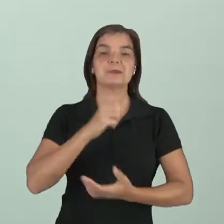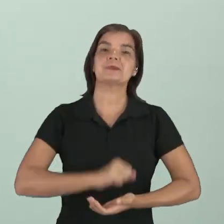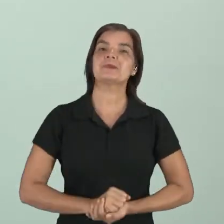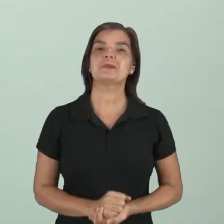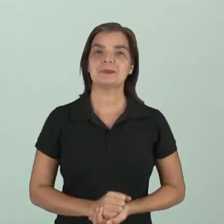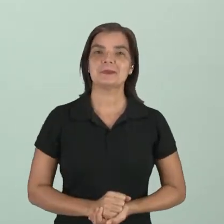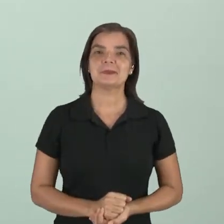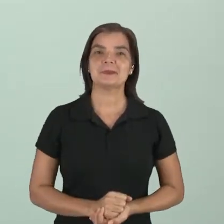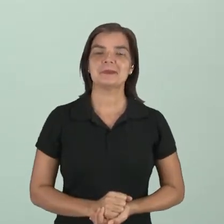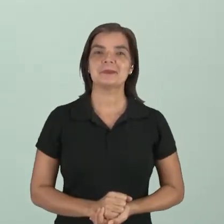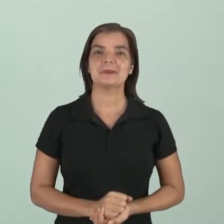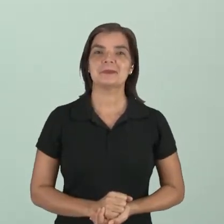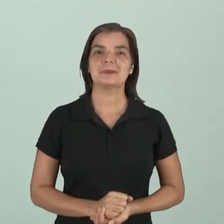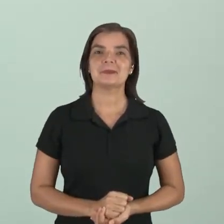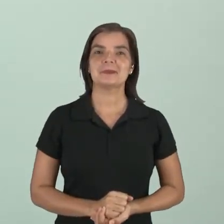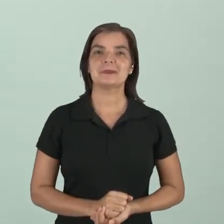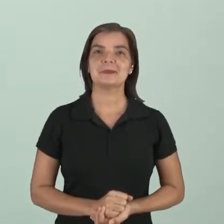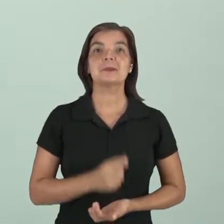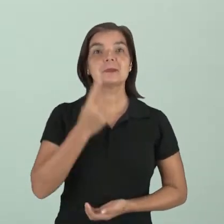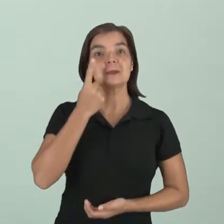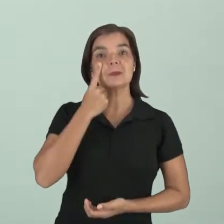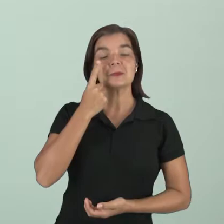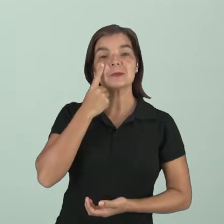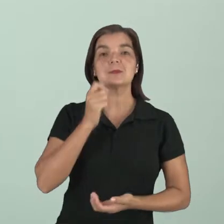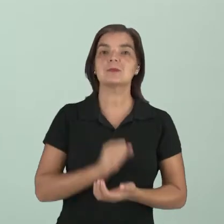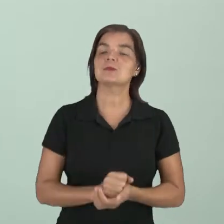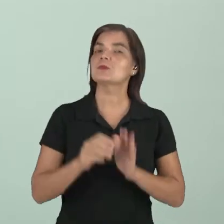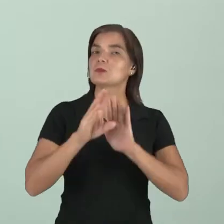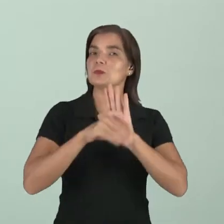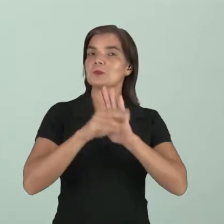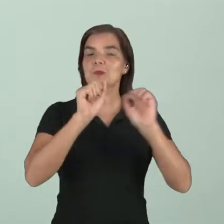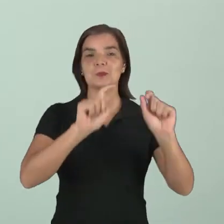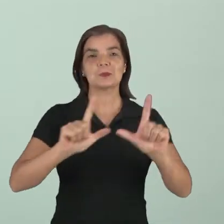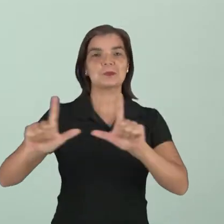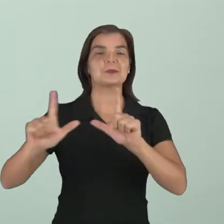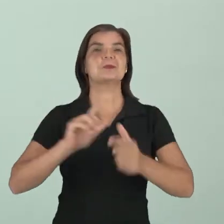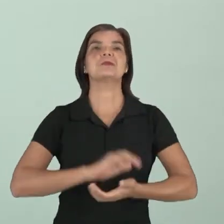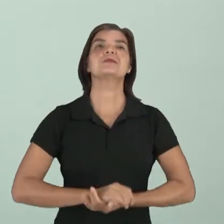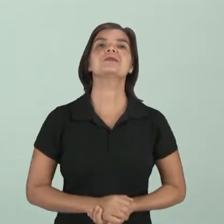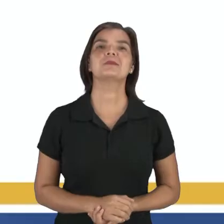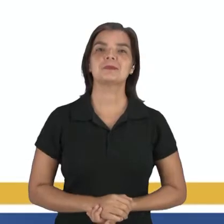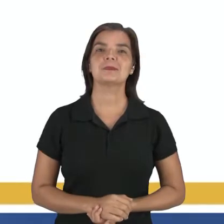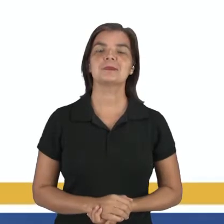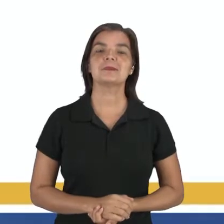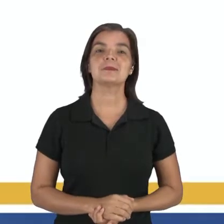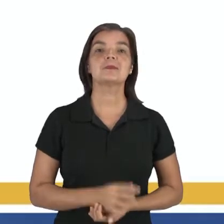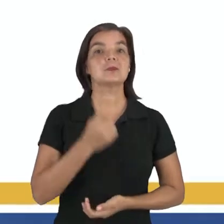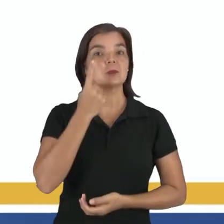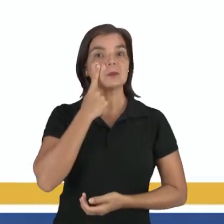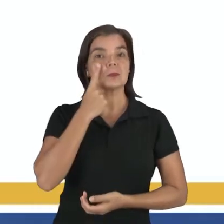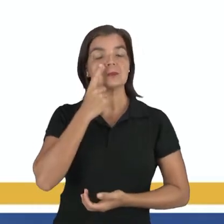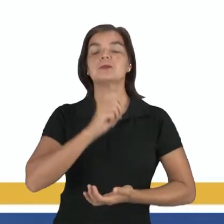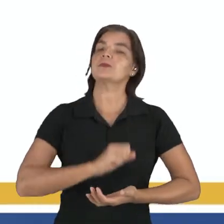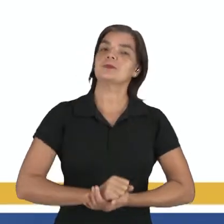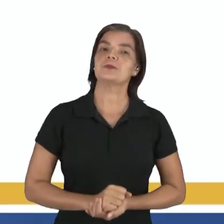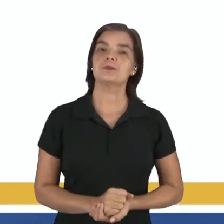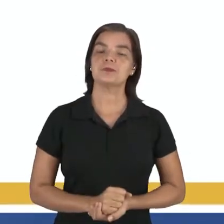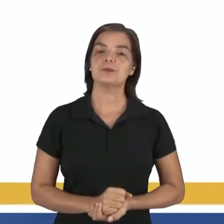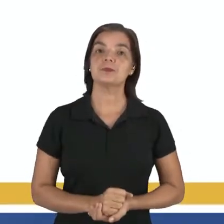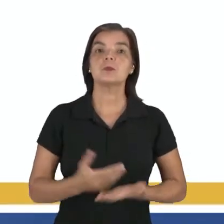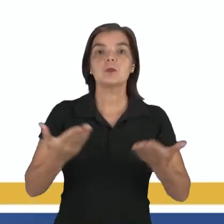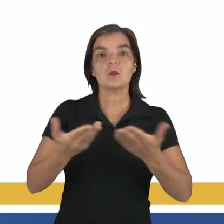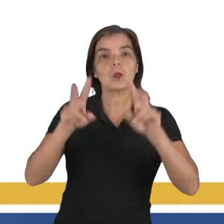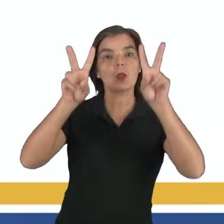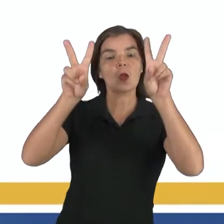grandezas e vamos vamos ao conteúdo true Ah então ele só